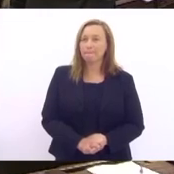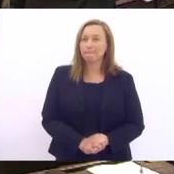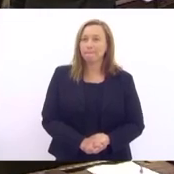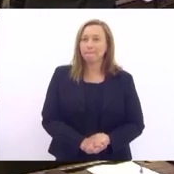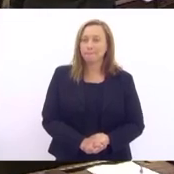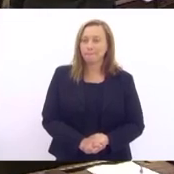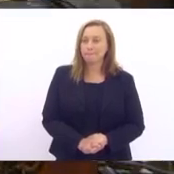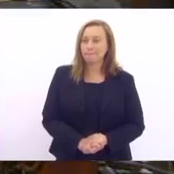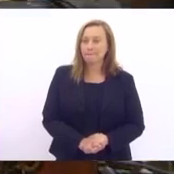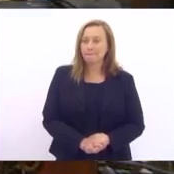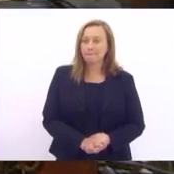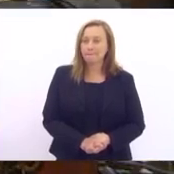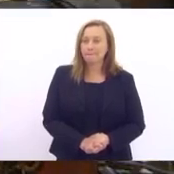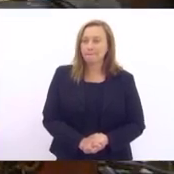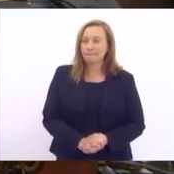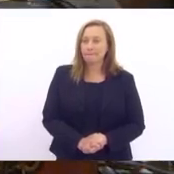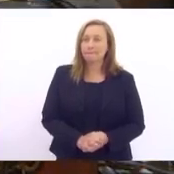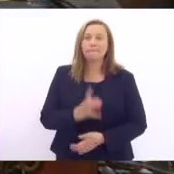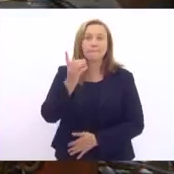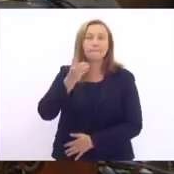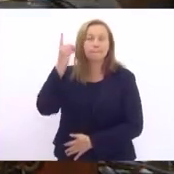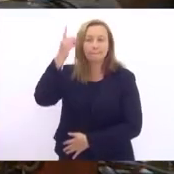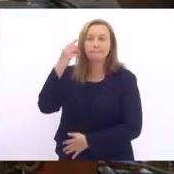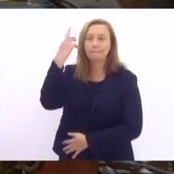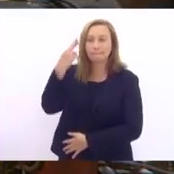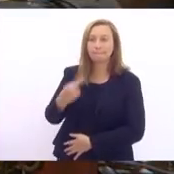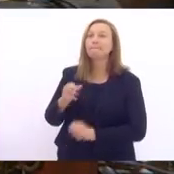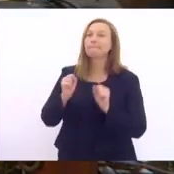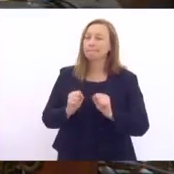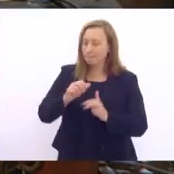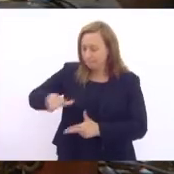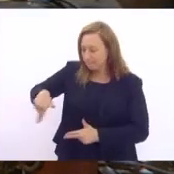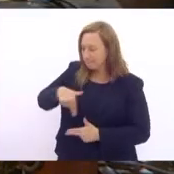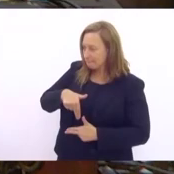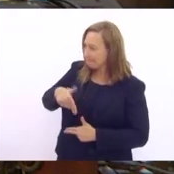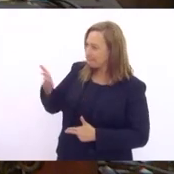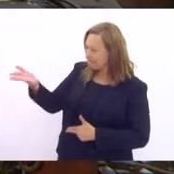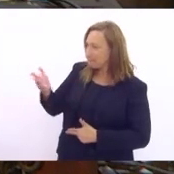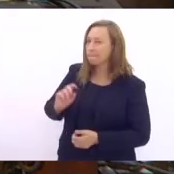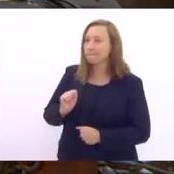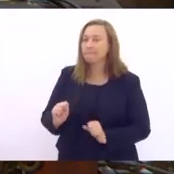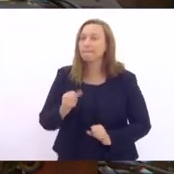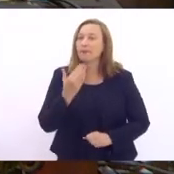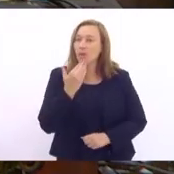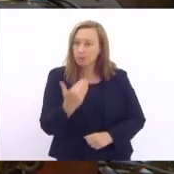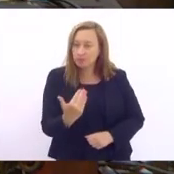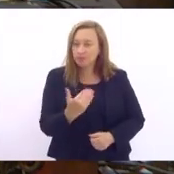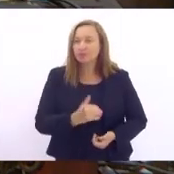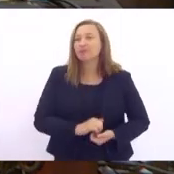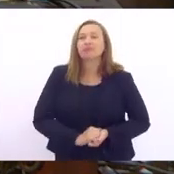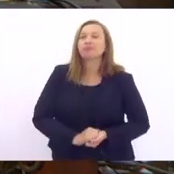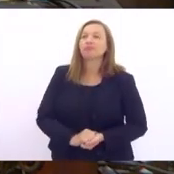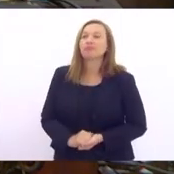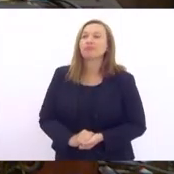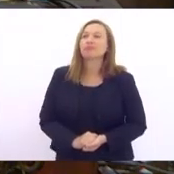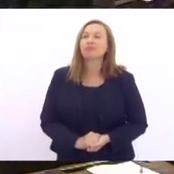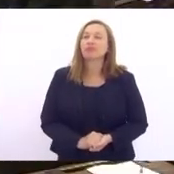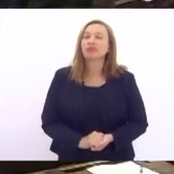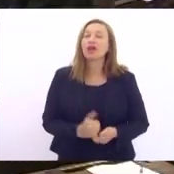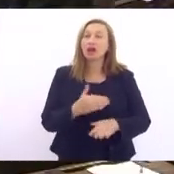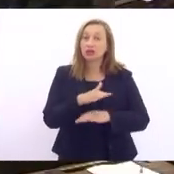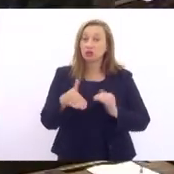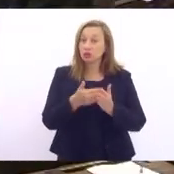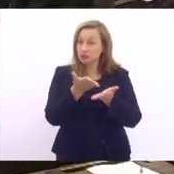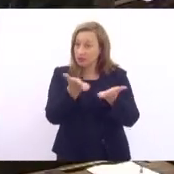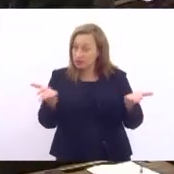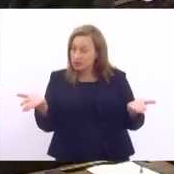Deputada Renata, pode usar a tribuna? Eu vou sugerir com a anuência da maioria, como sempre é